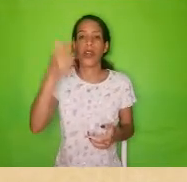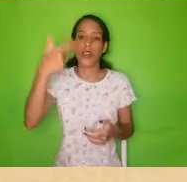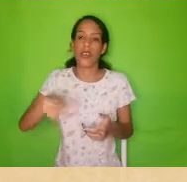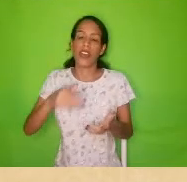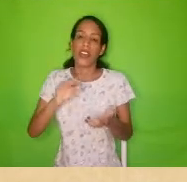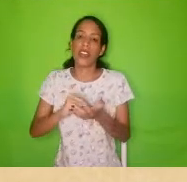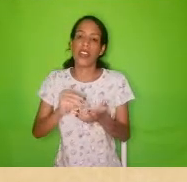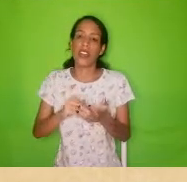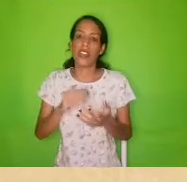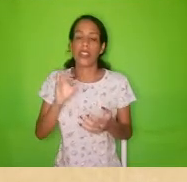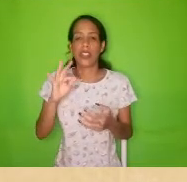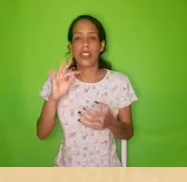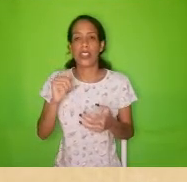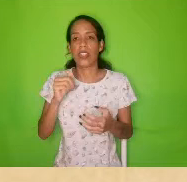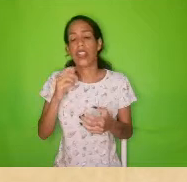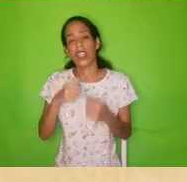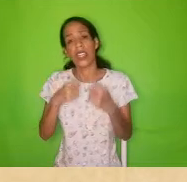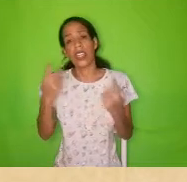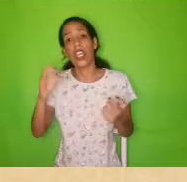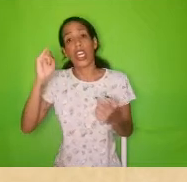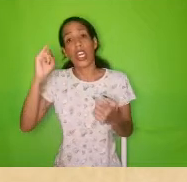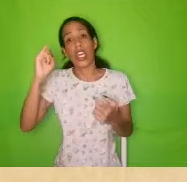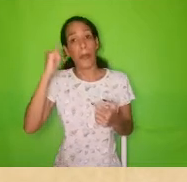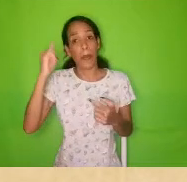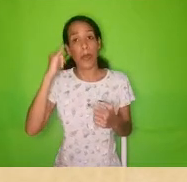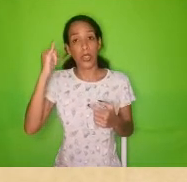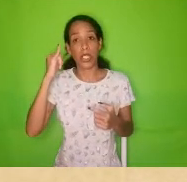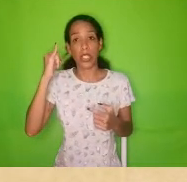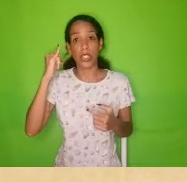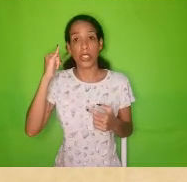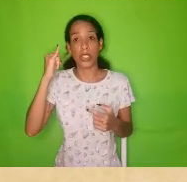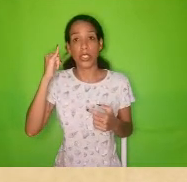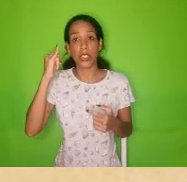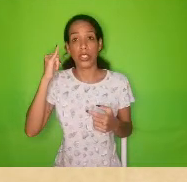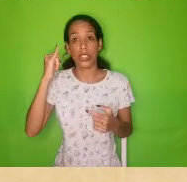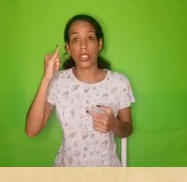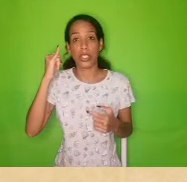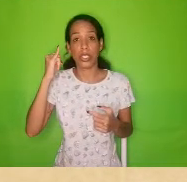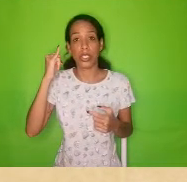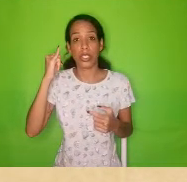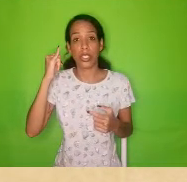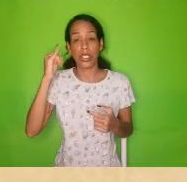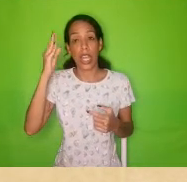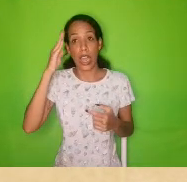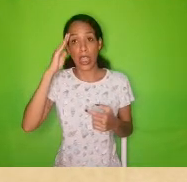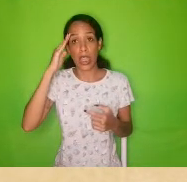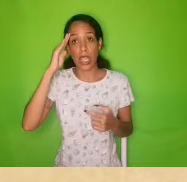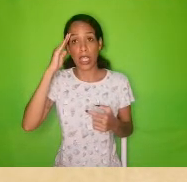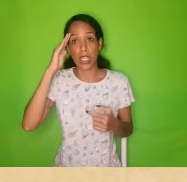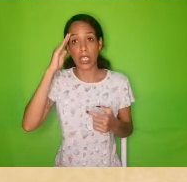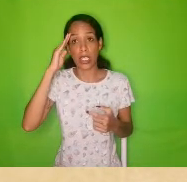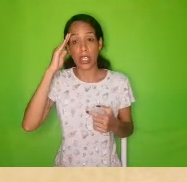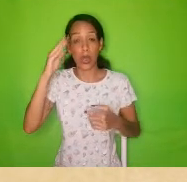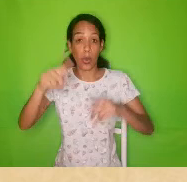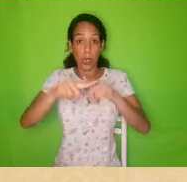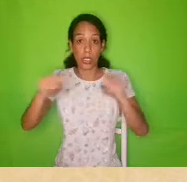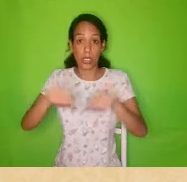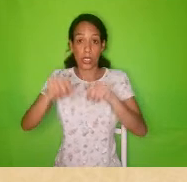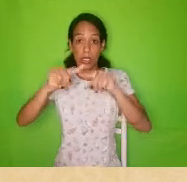Tá? Então, é importante, independente, entender como esses espaços com